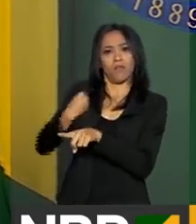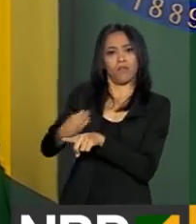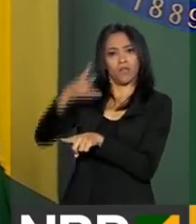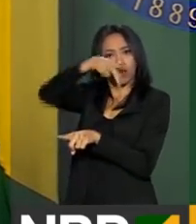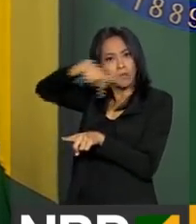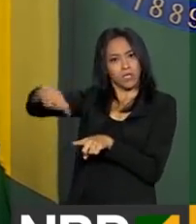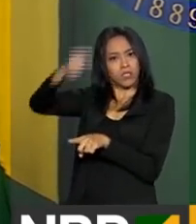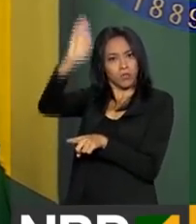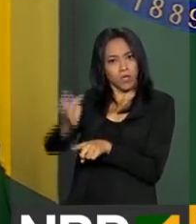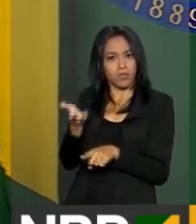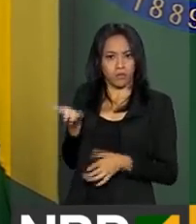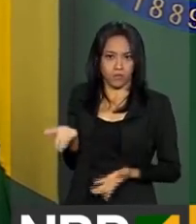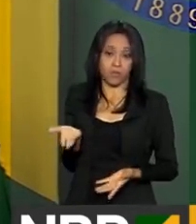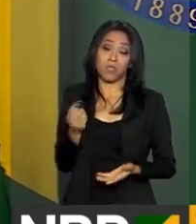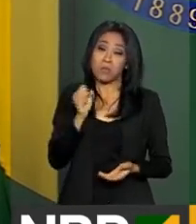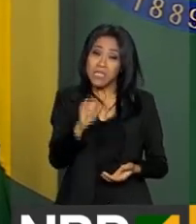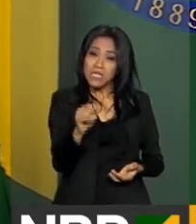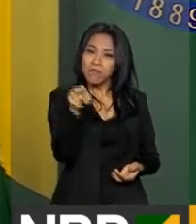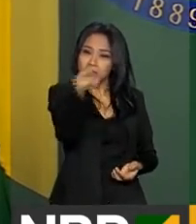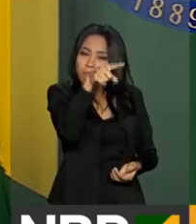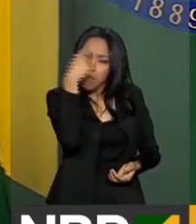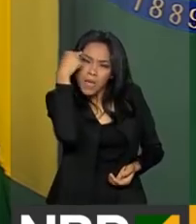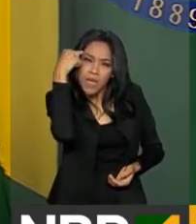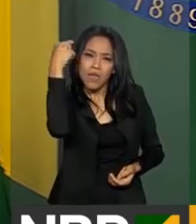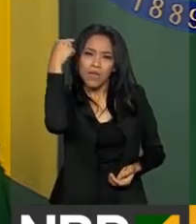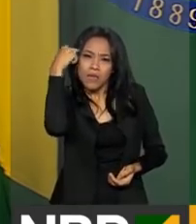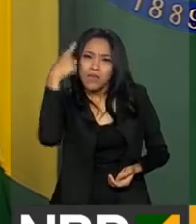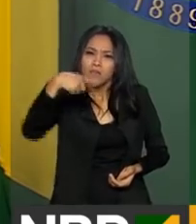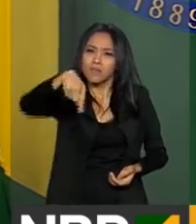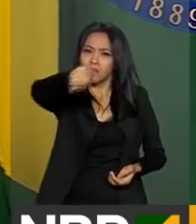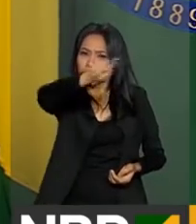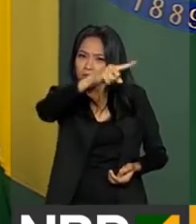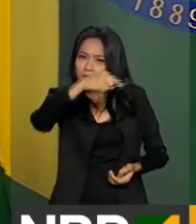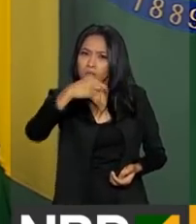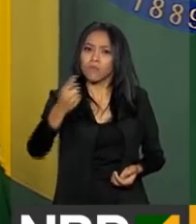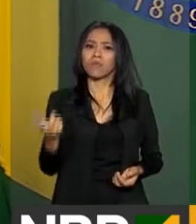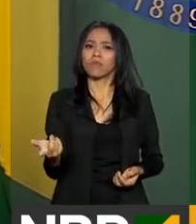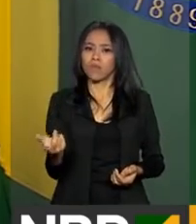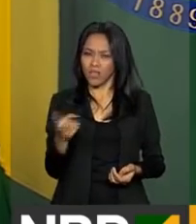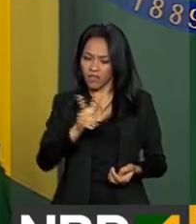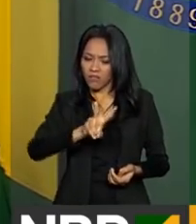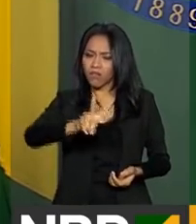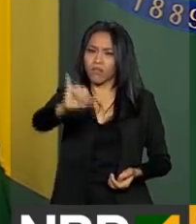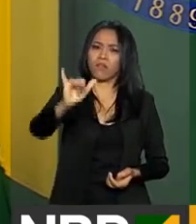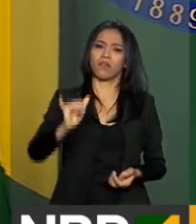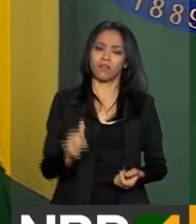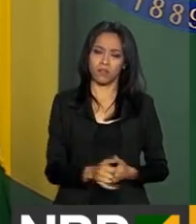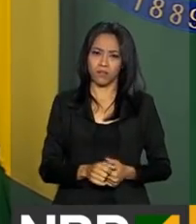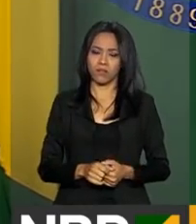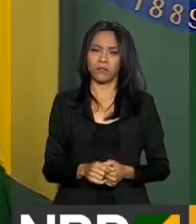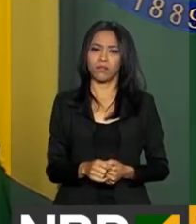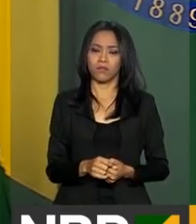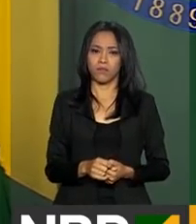portanto se pensam ainda ilusoriamente que vão